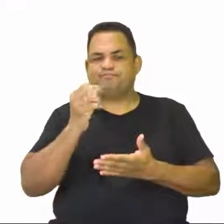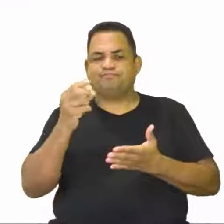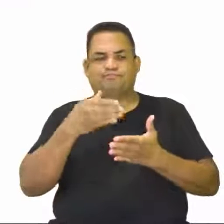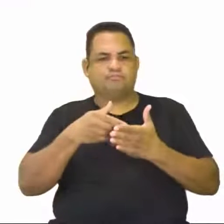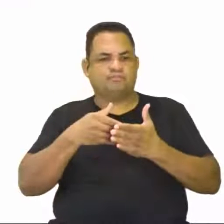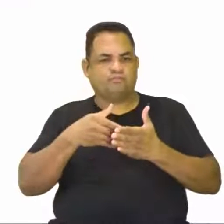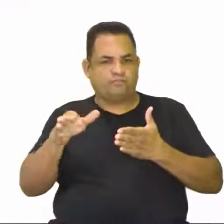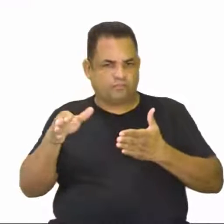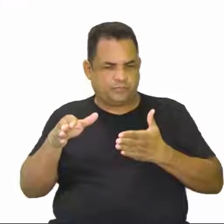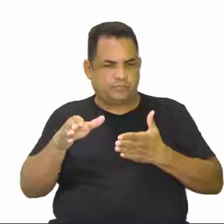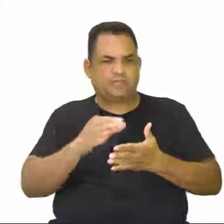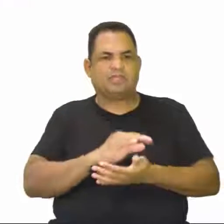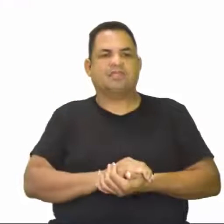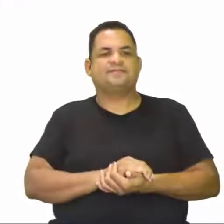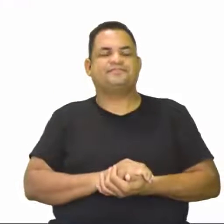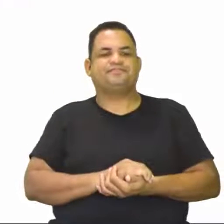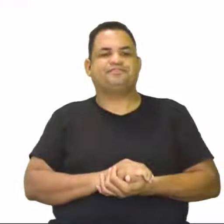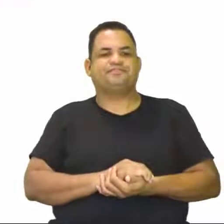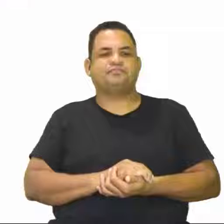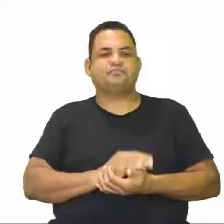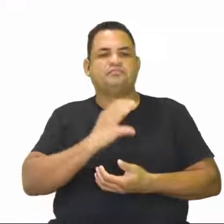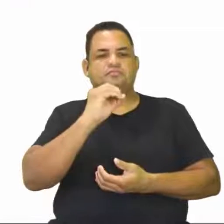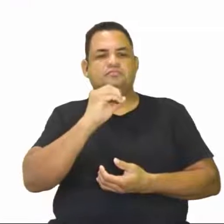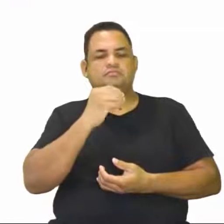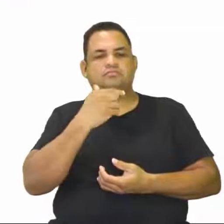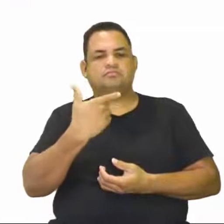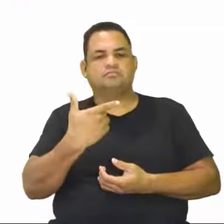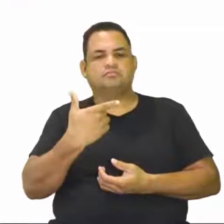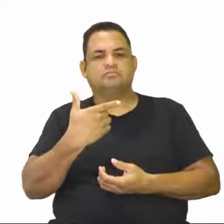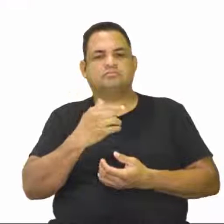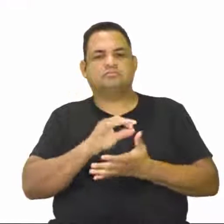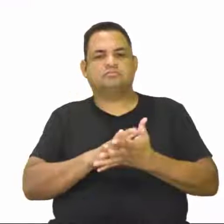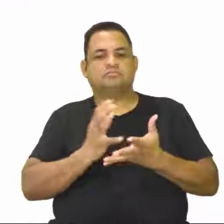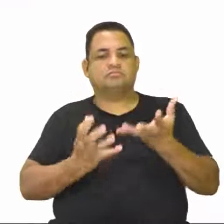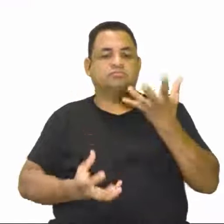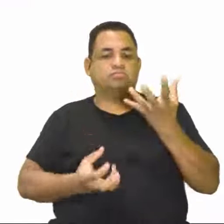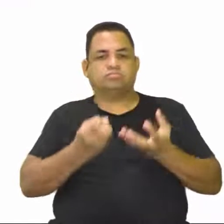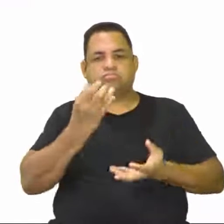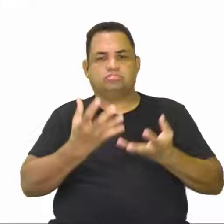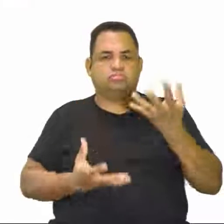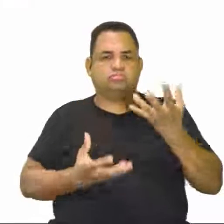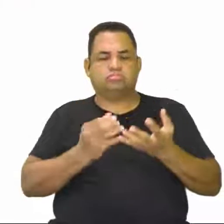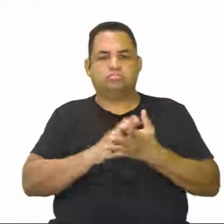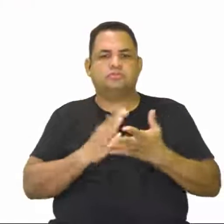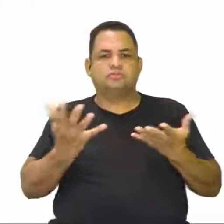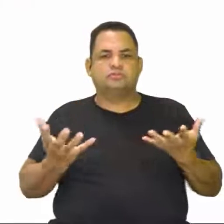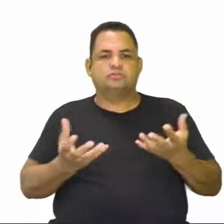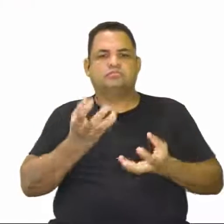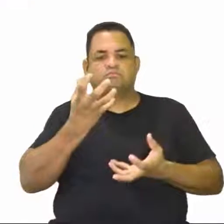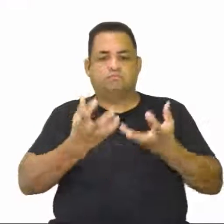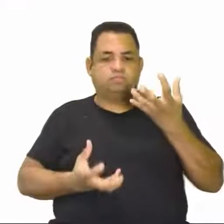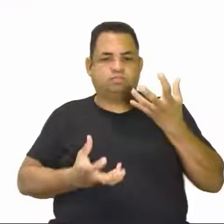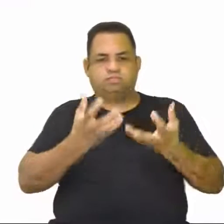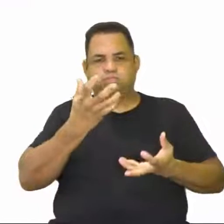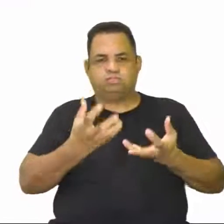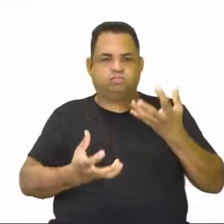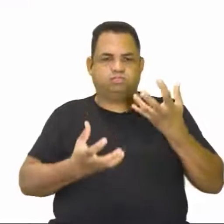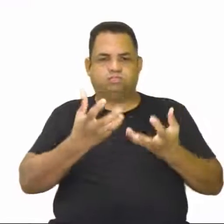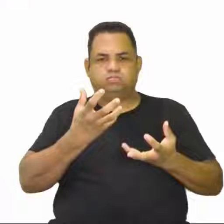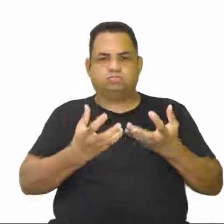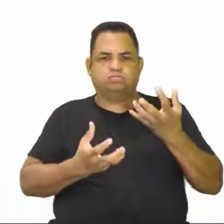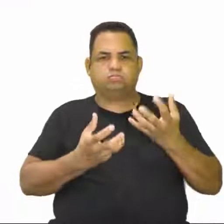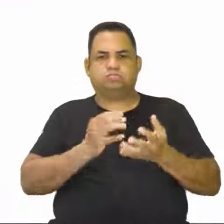C, o oxigênio é o combustível da reação. Olha aqui, Almeida, combustível. Você já viu